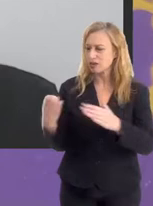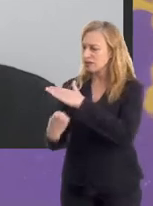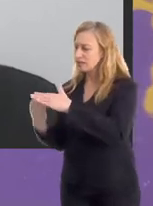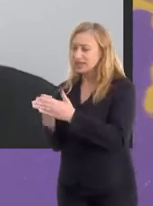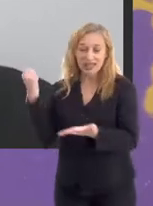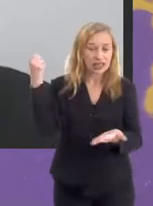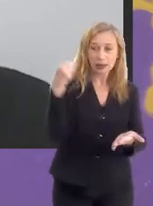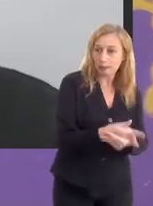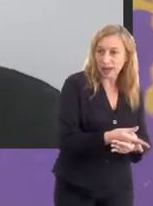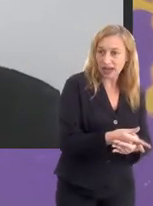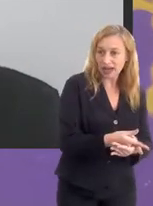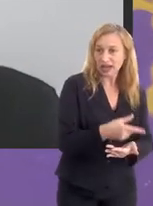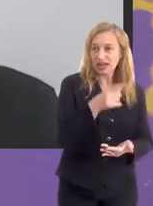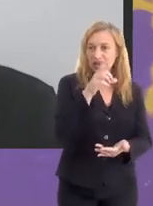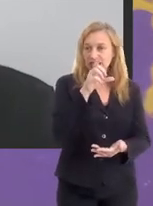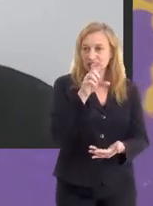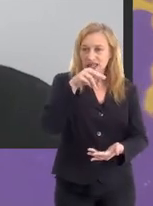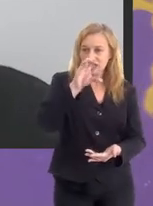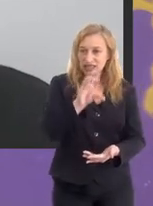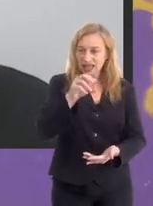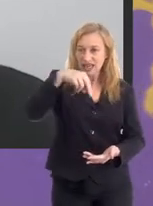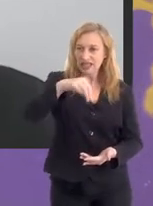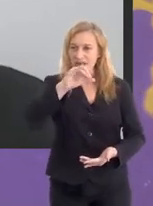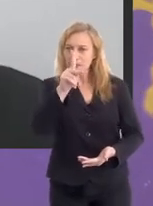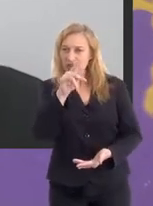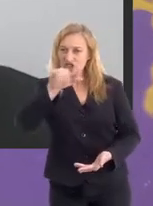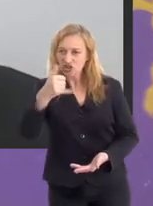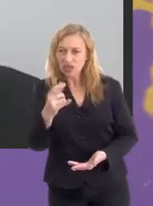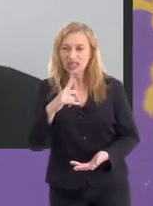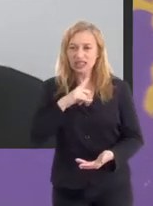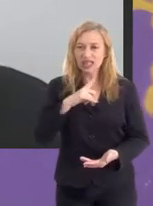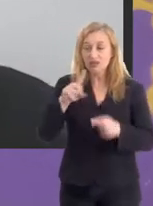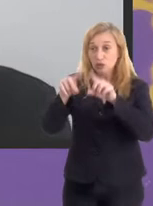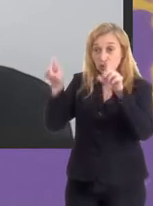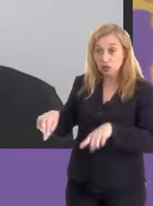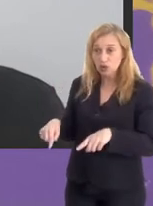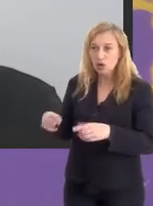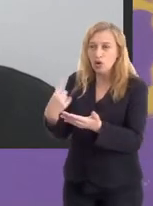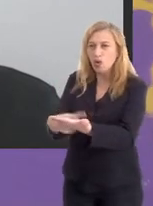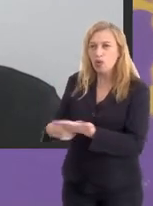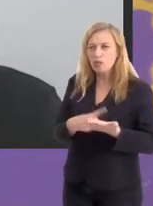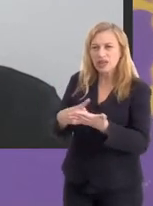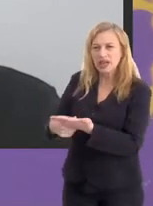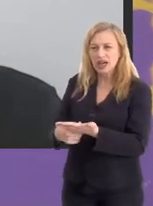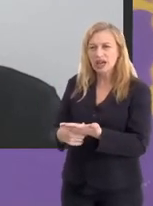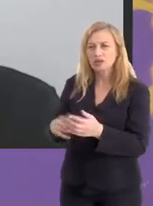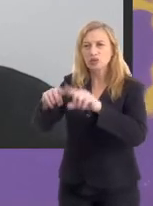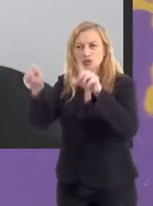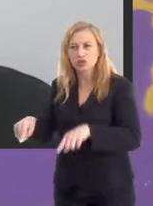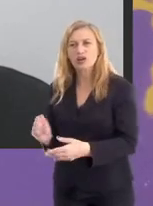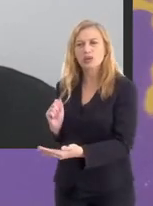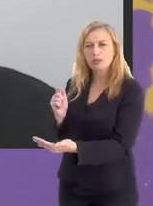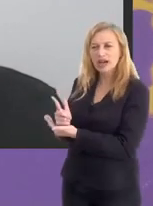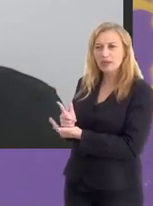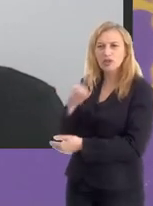uma empresa pagadora um CNPJ P funcionários e Suelen futebol combinar com os